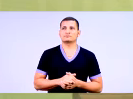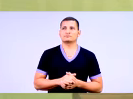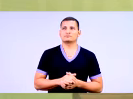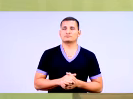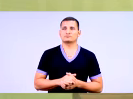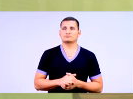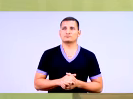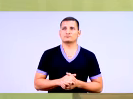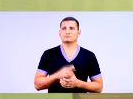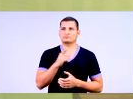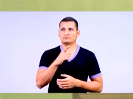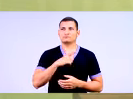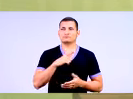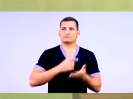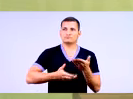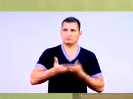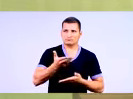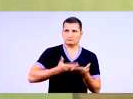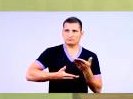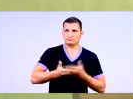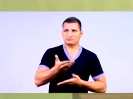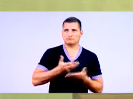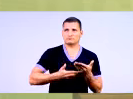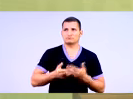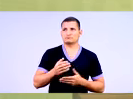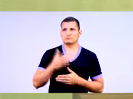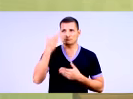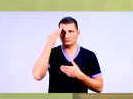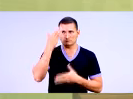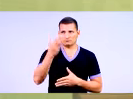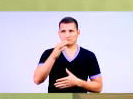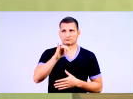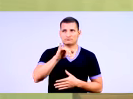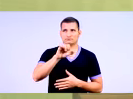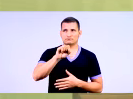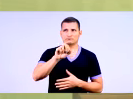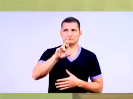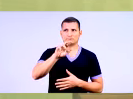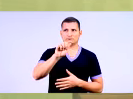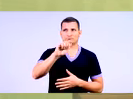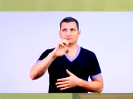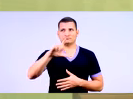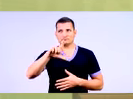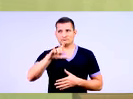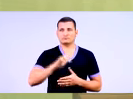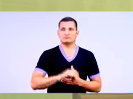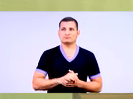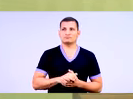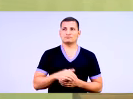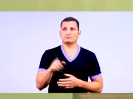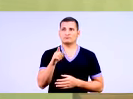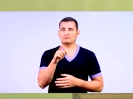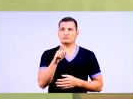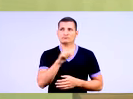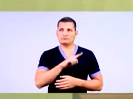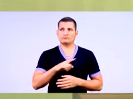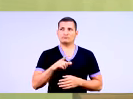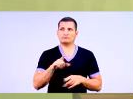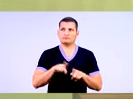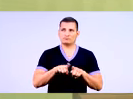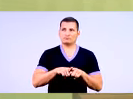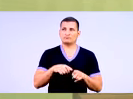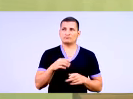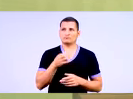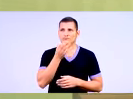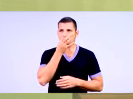que ele está interagindo. Muito obrigada, Israel. E eles fizeram um comentário, eu já até